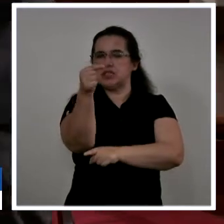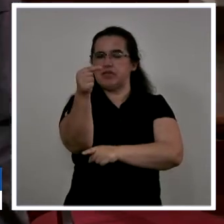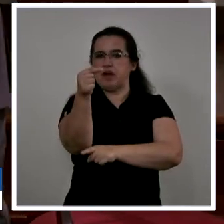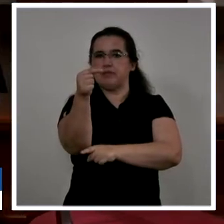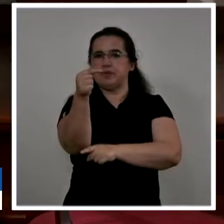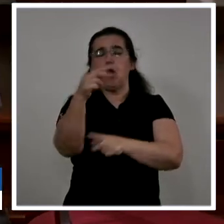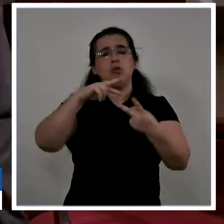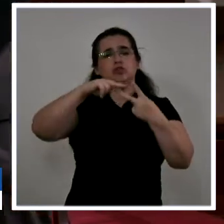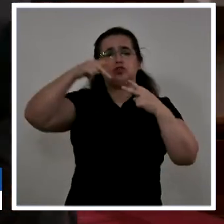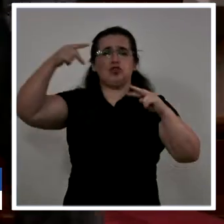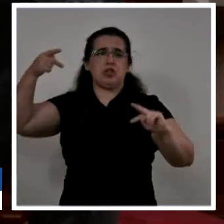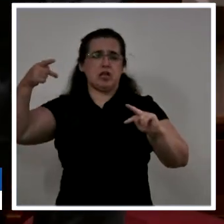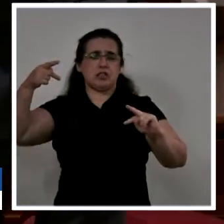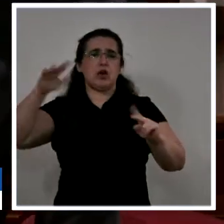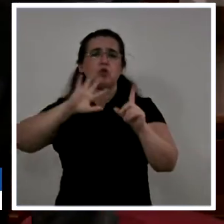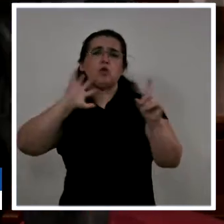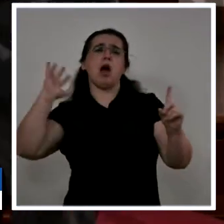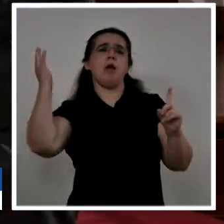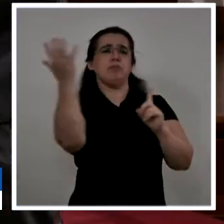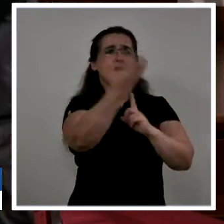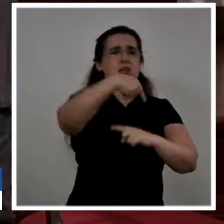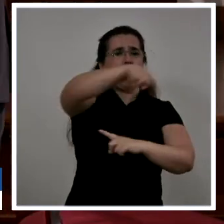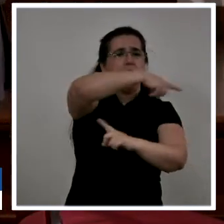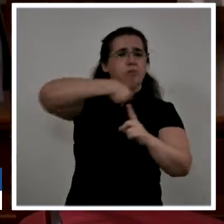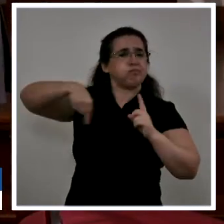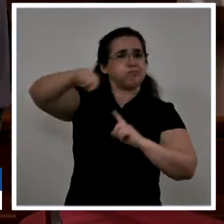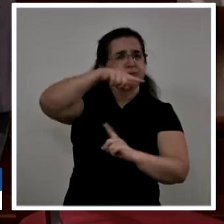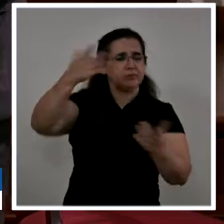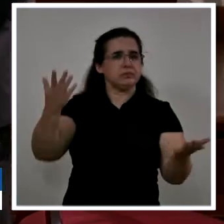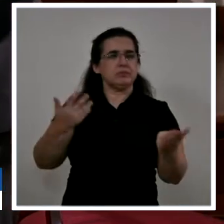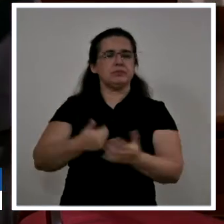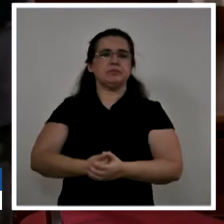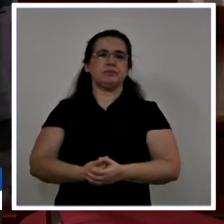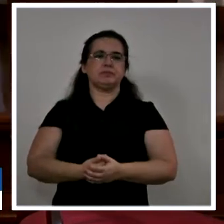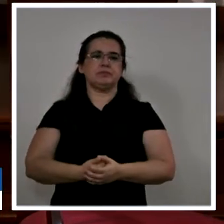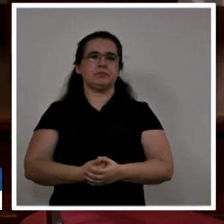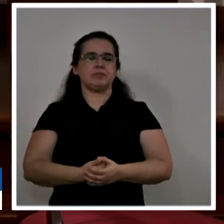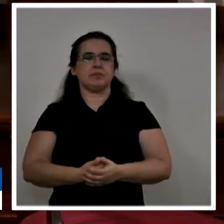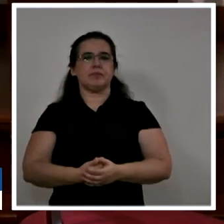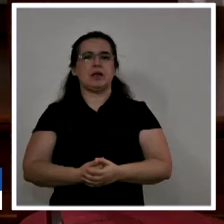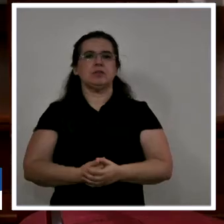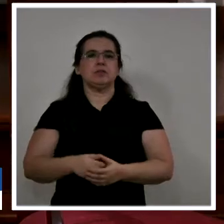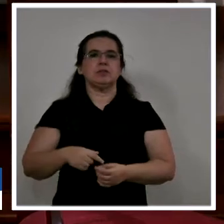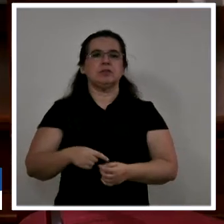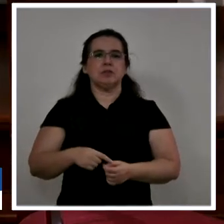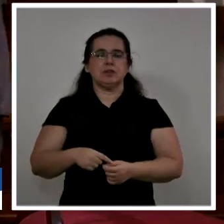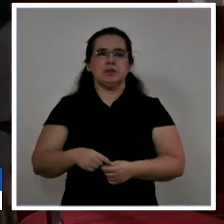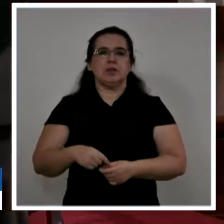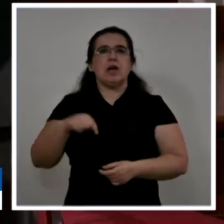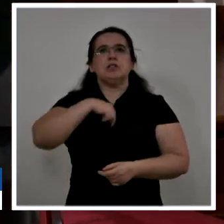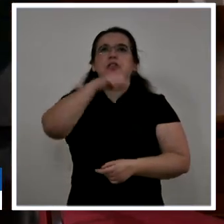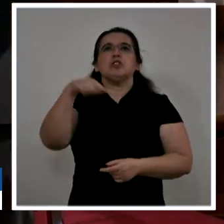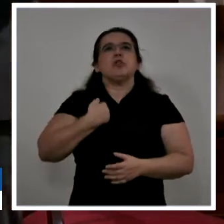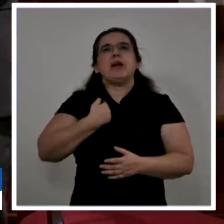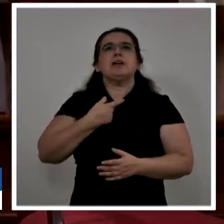seja da genética, quer seja do ambiente à nossa volta. So we are not born as a blank slate. E portanto nós não somos uma tábua